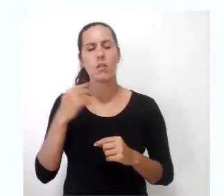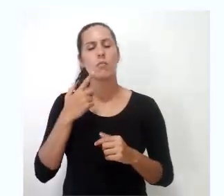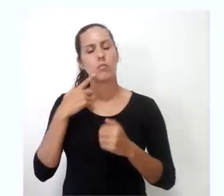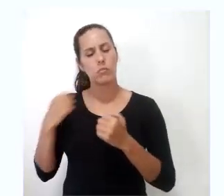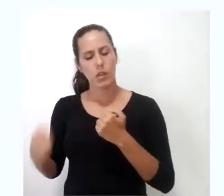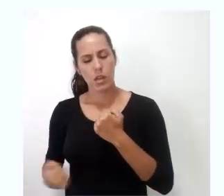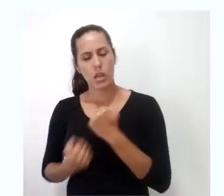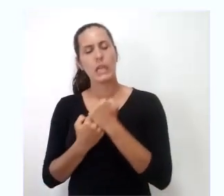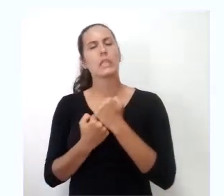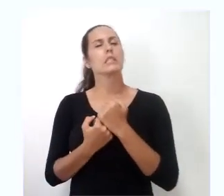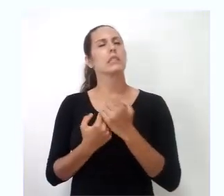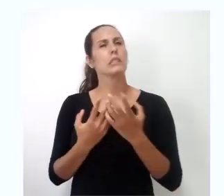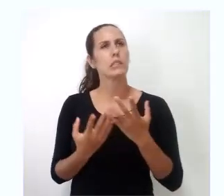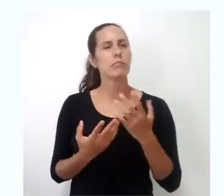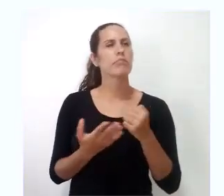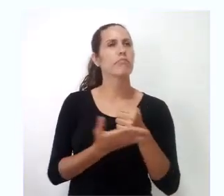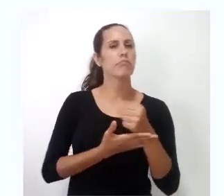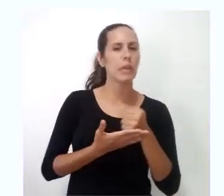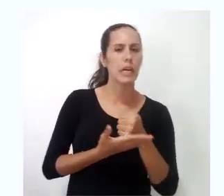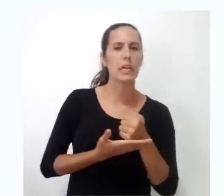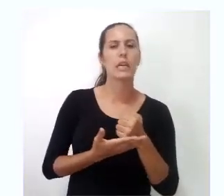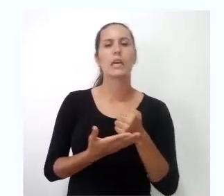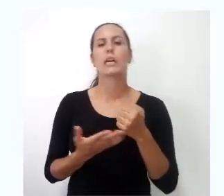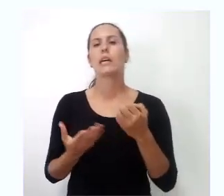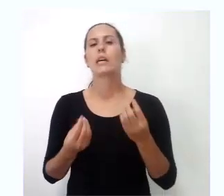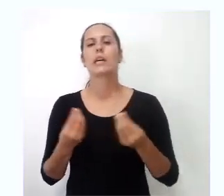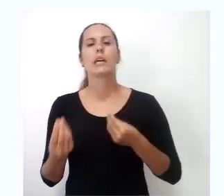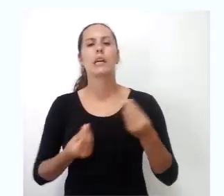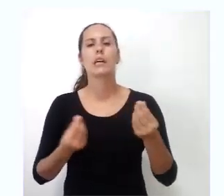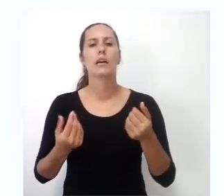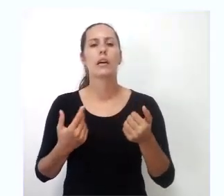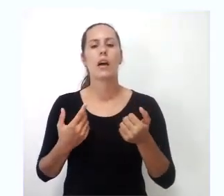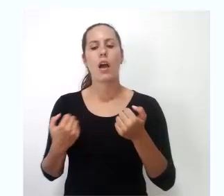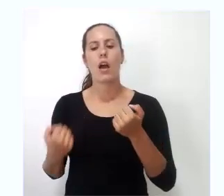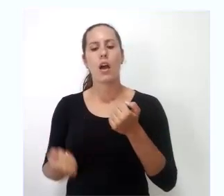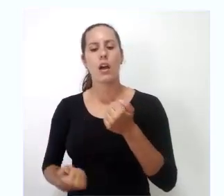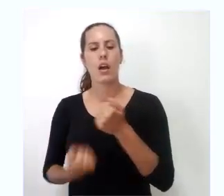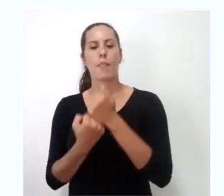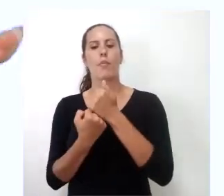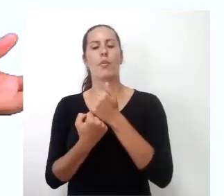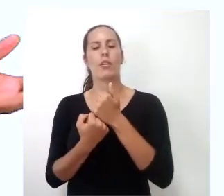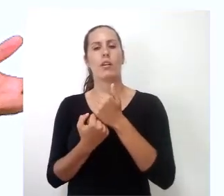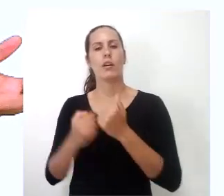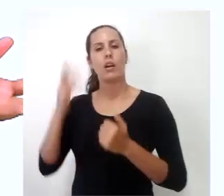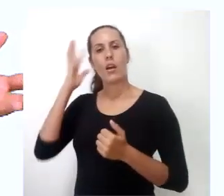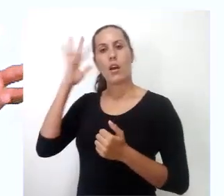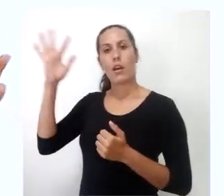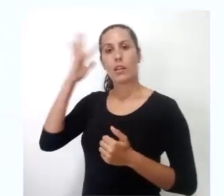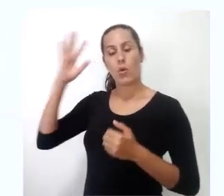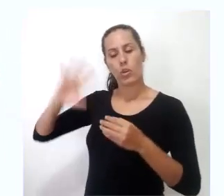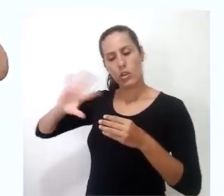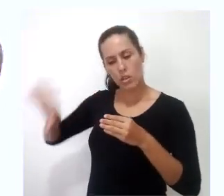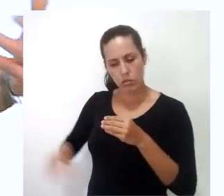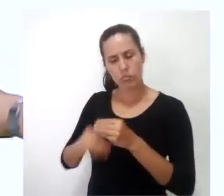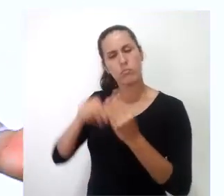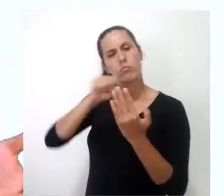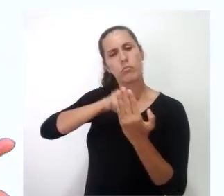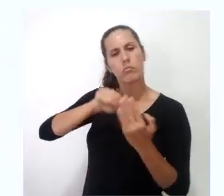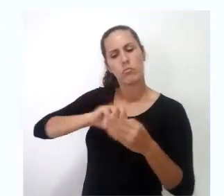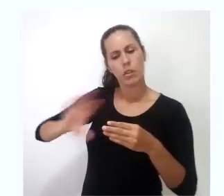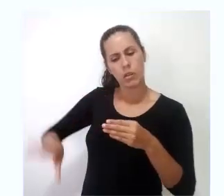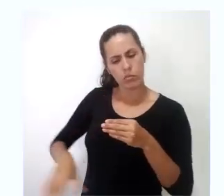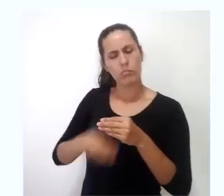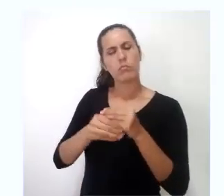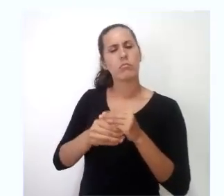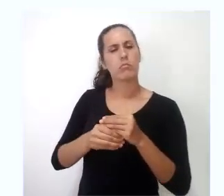disso. Vamos sustentar a nossa ideia, vamos defender a nossa ideia, certo? Então isso que eu coloquei são apenas pequenas